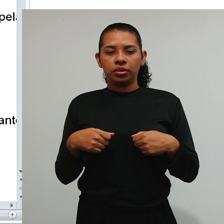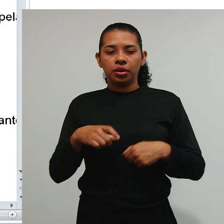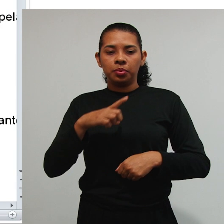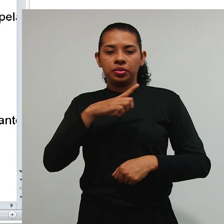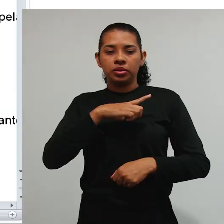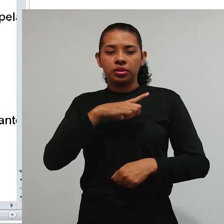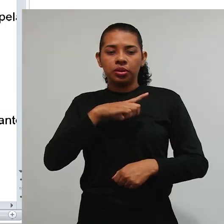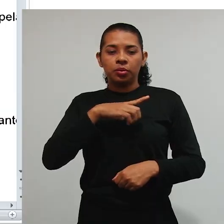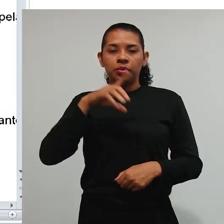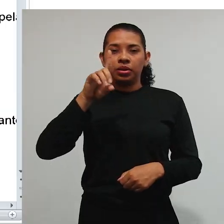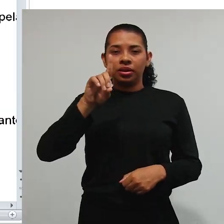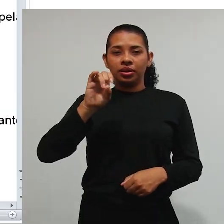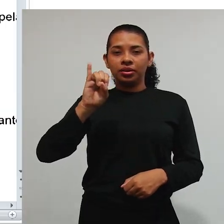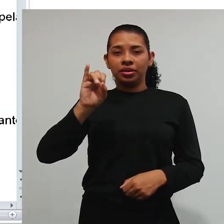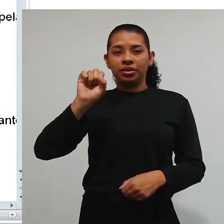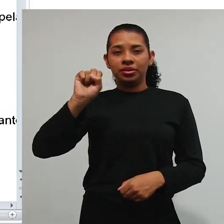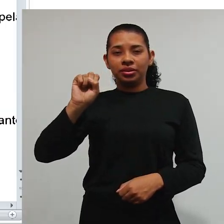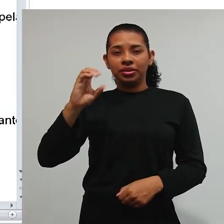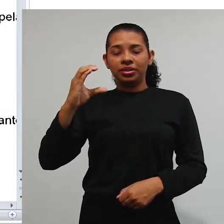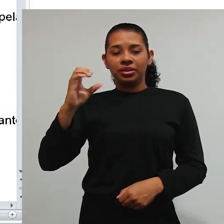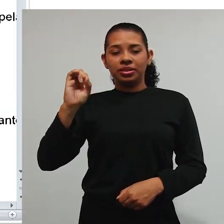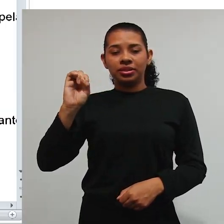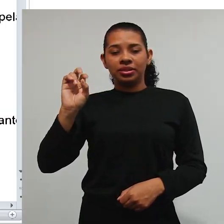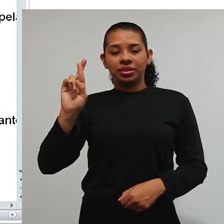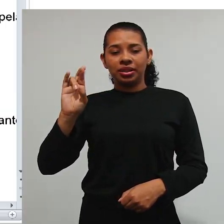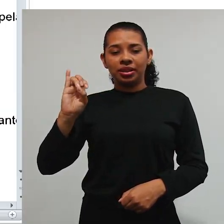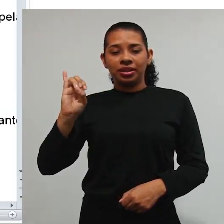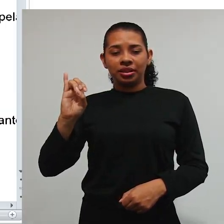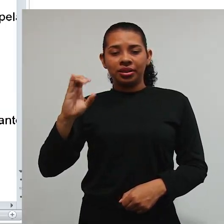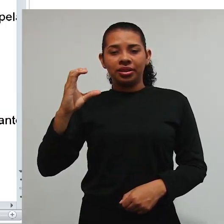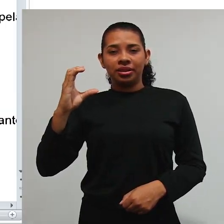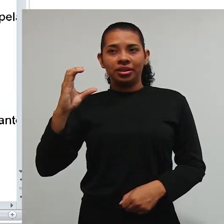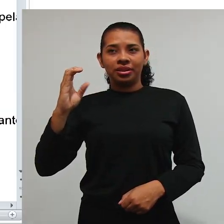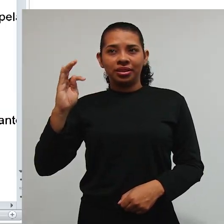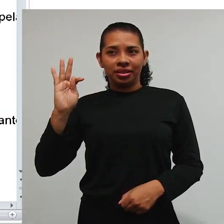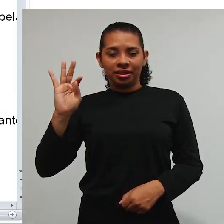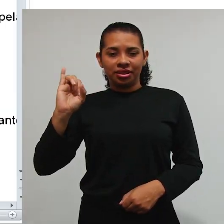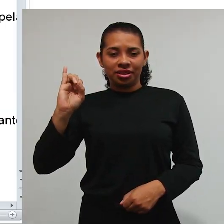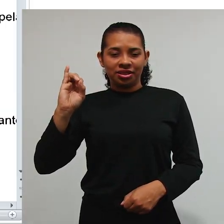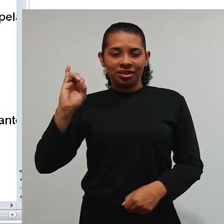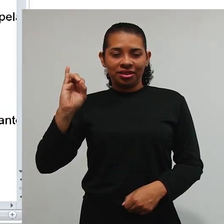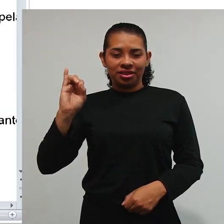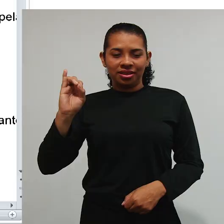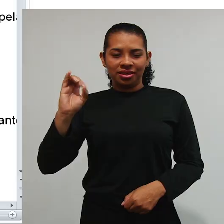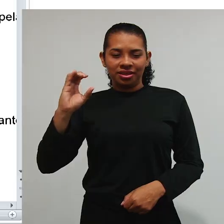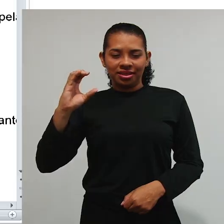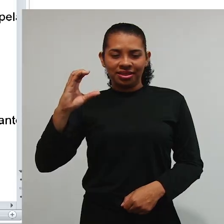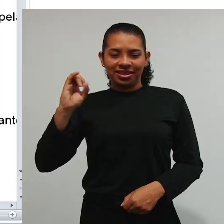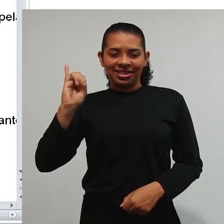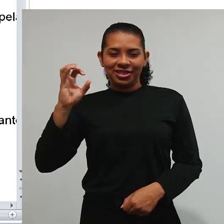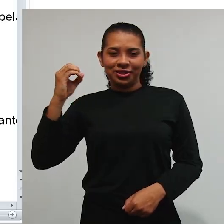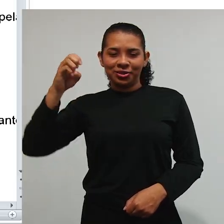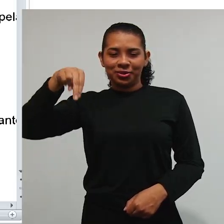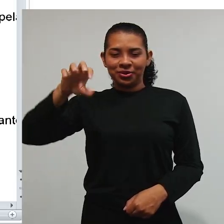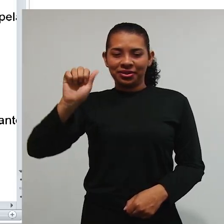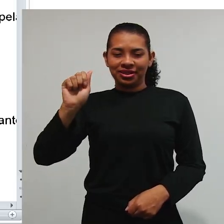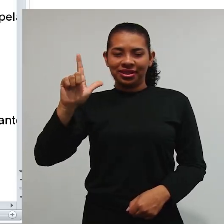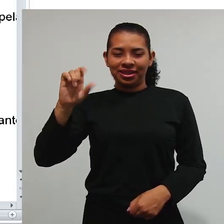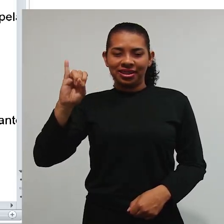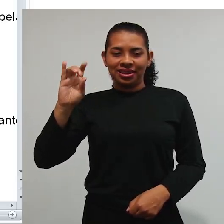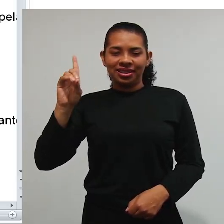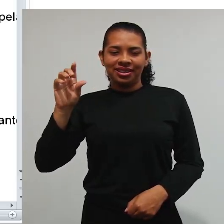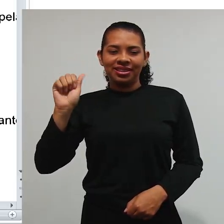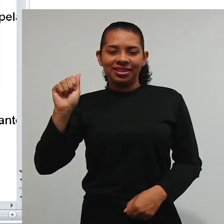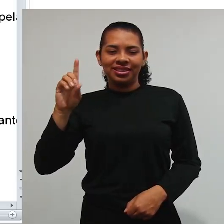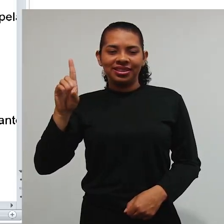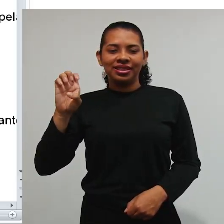uma discricionariedade, tá? Embora a BNT haja recomendação, a gente tem que as instituições ou os eventos para onde a gente vai